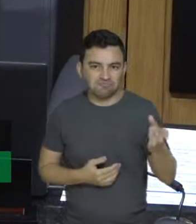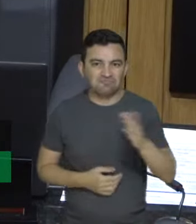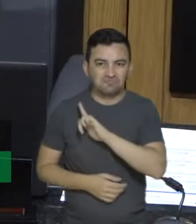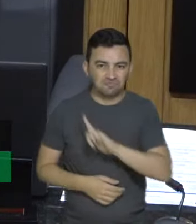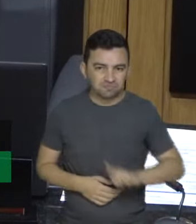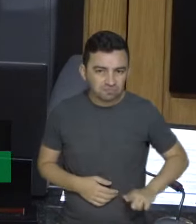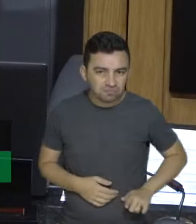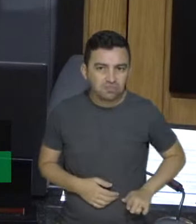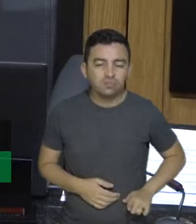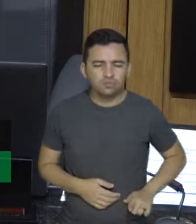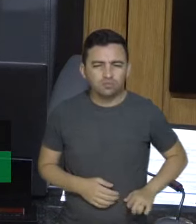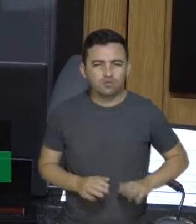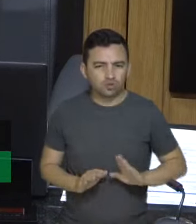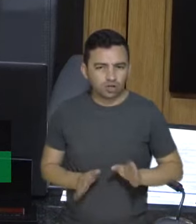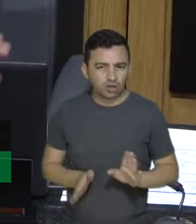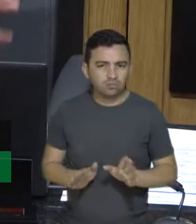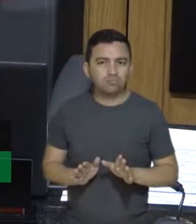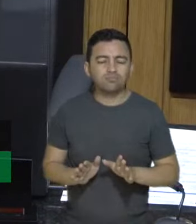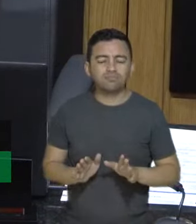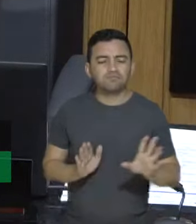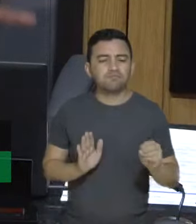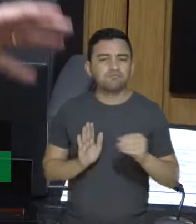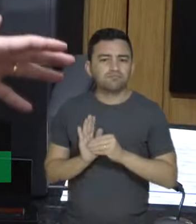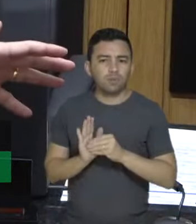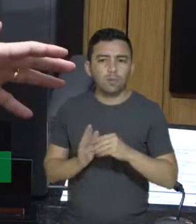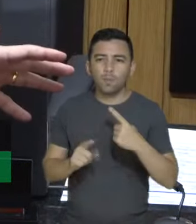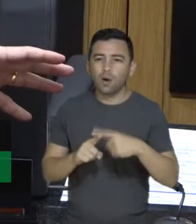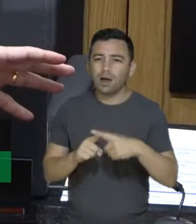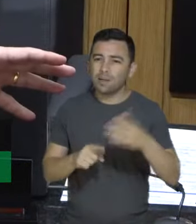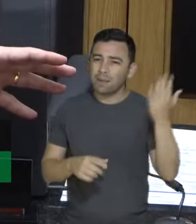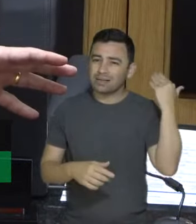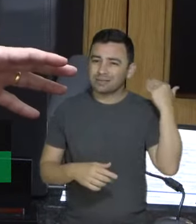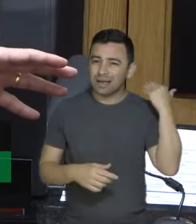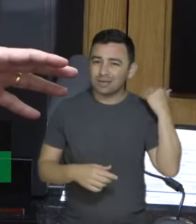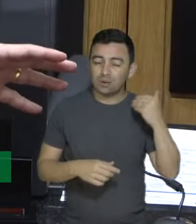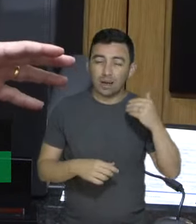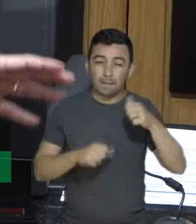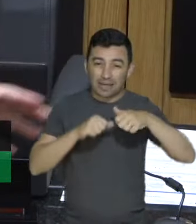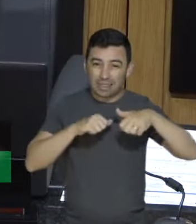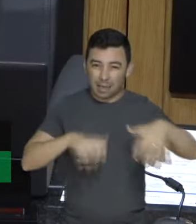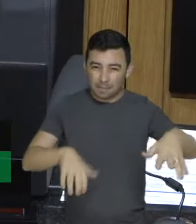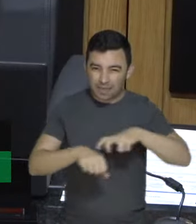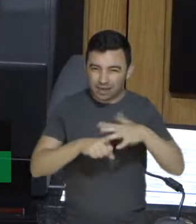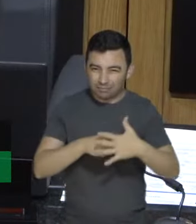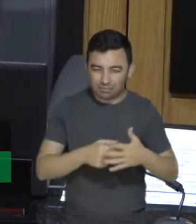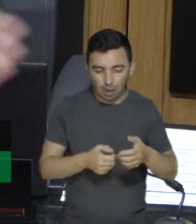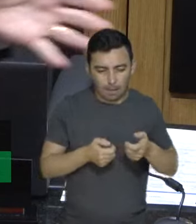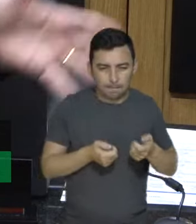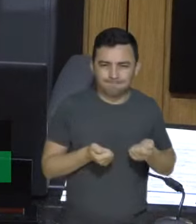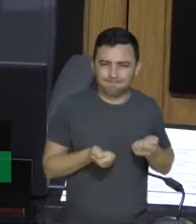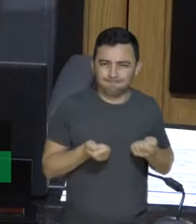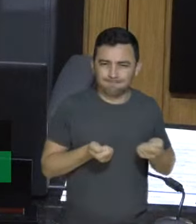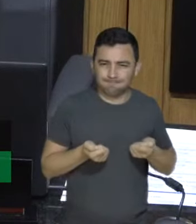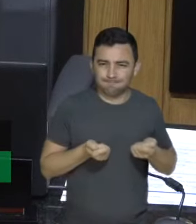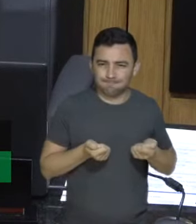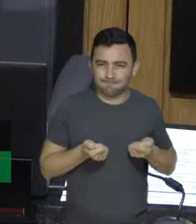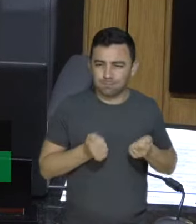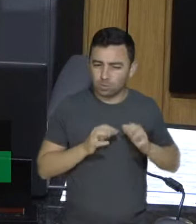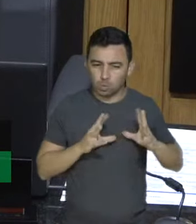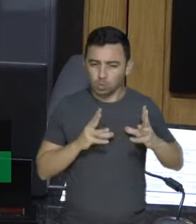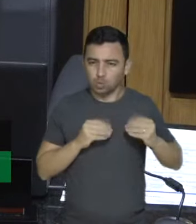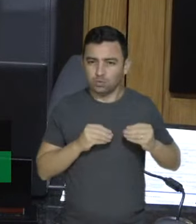tem colocado, é por tudo aquilo que foi represado na pandemia. Eu lembro que na pandemia, até como membro da Comissão